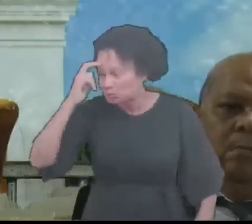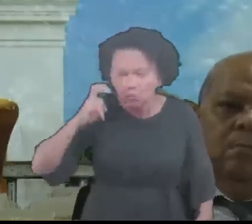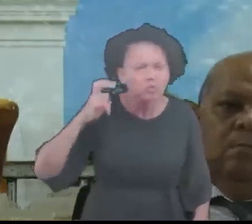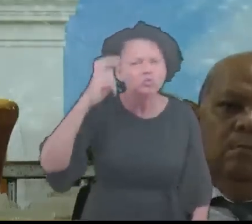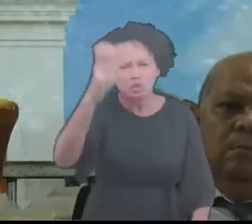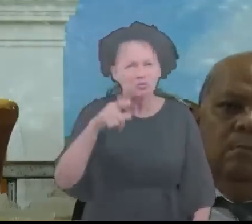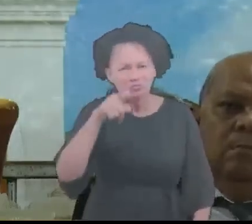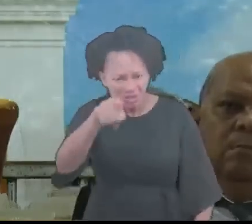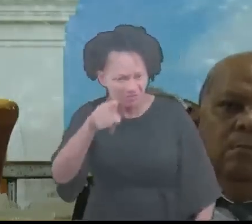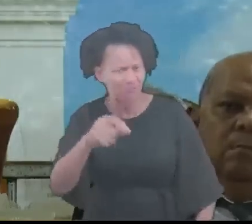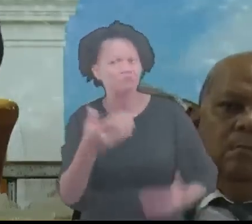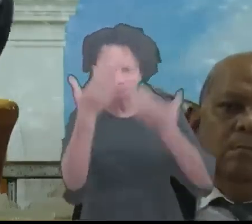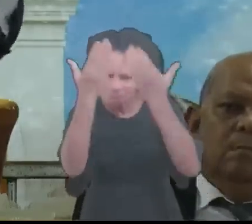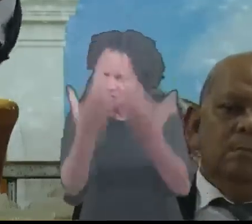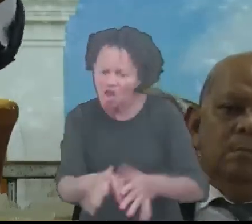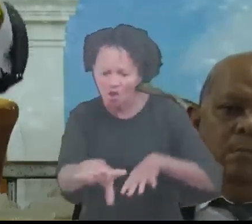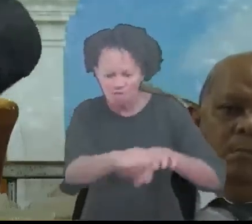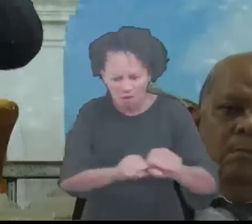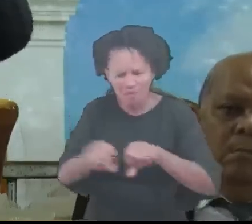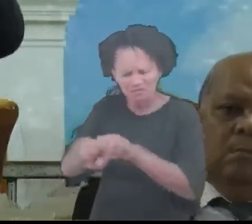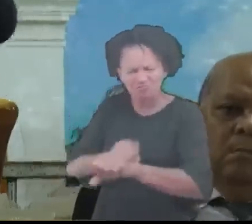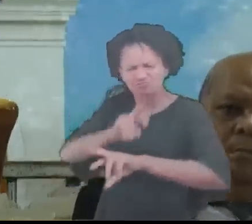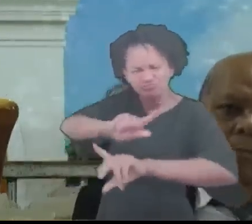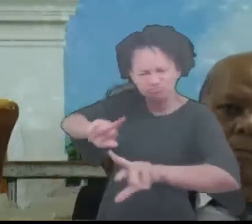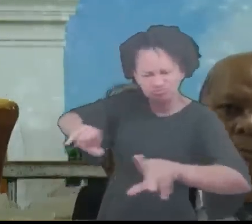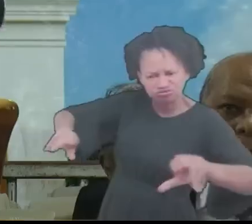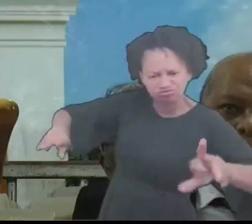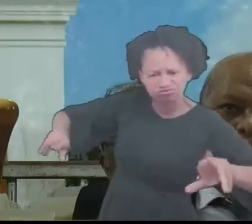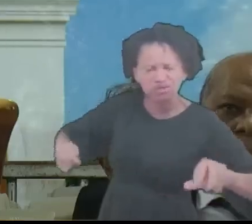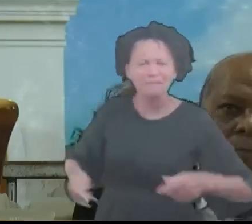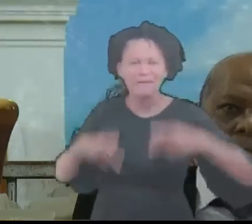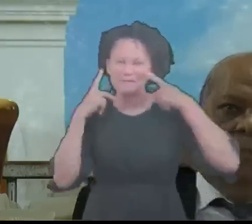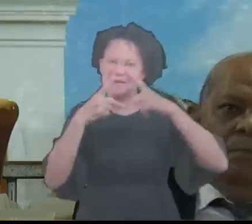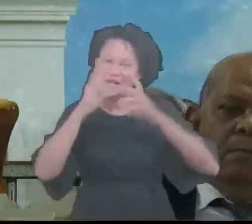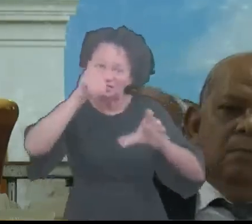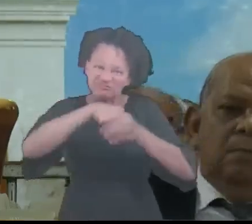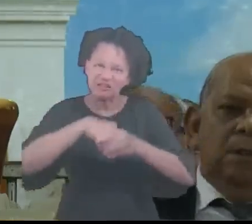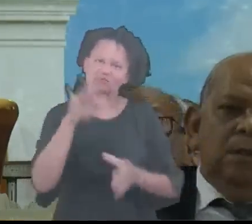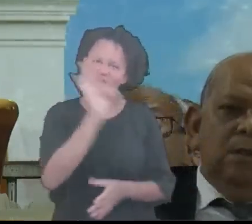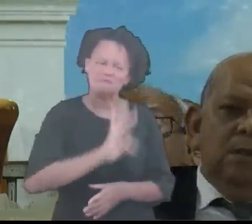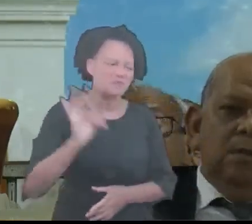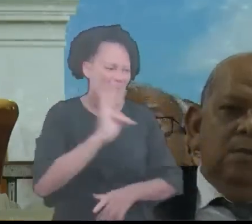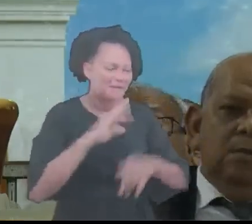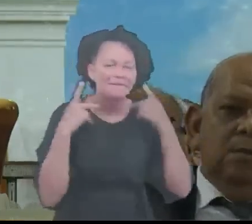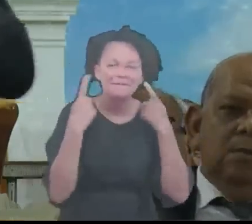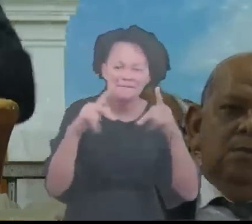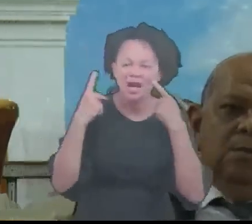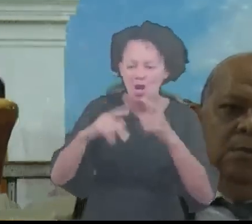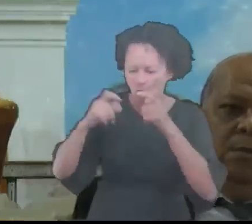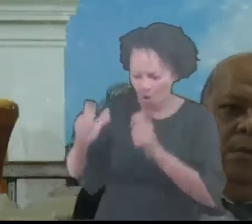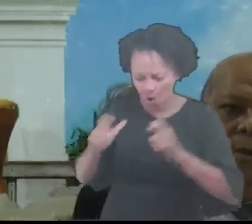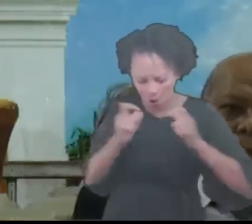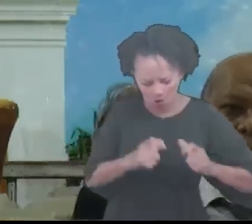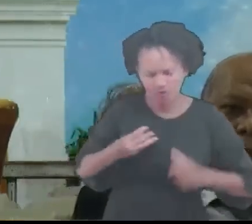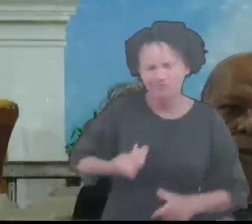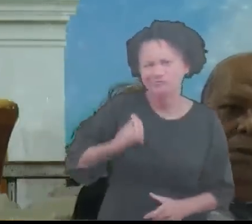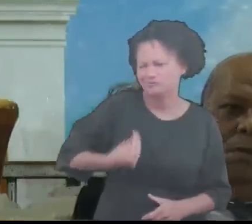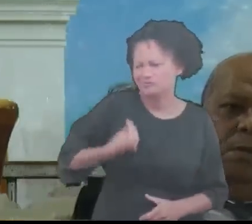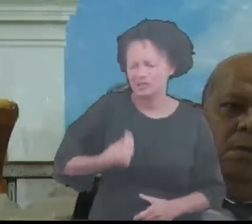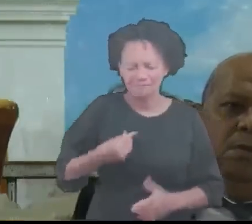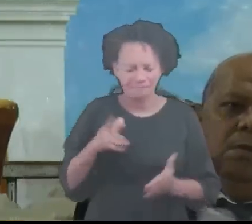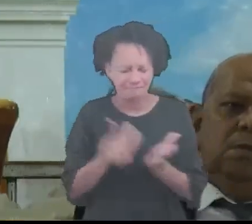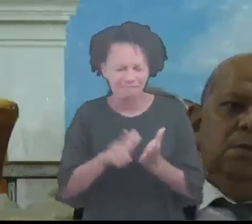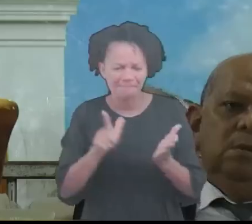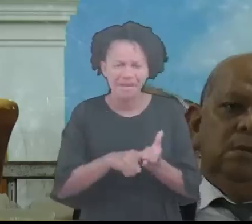inteligente, você que é formado e você prega na faculdade, você prega onde você está, você